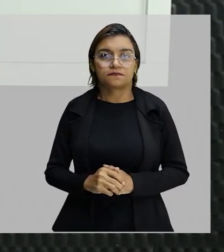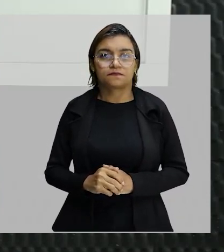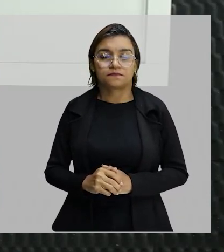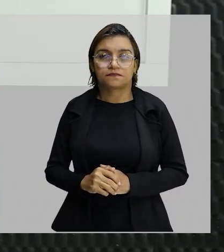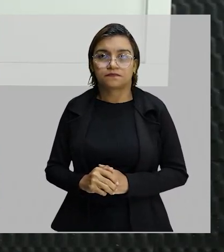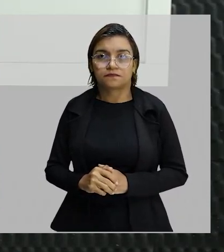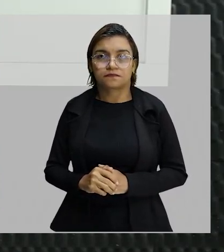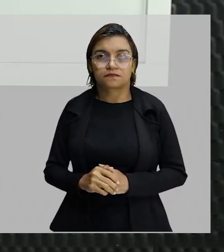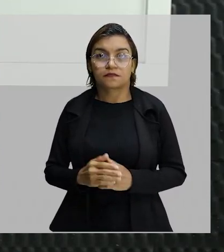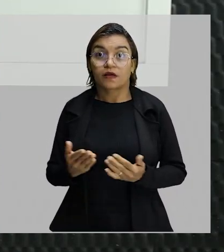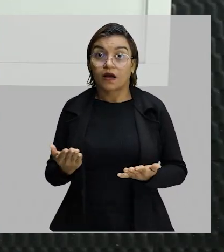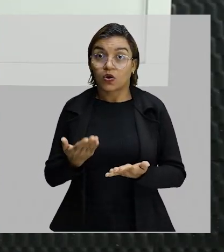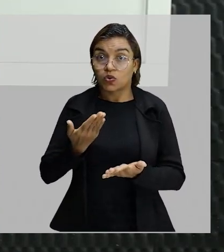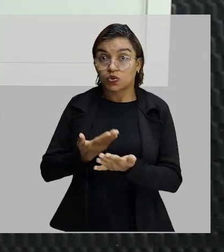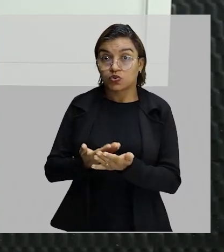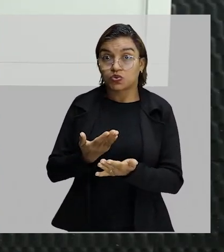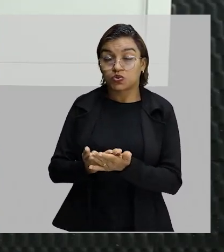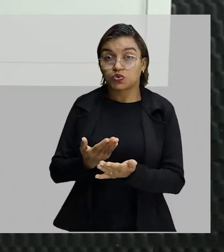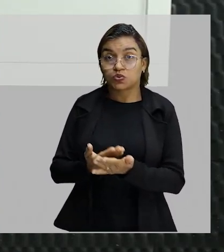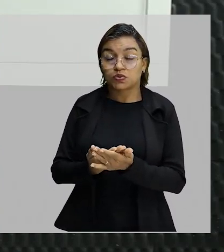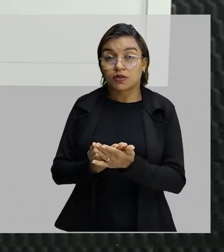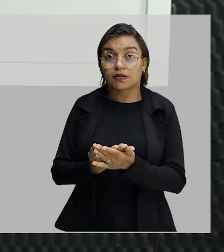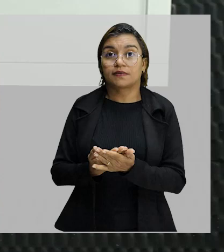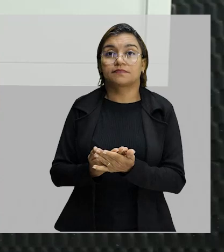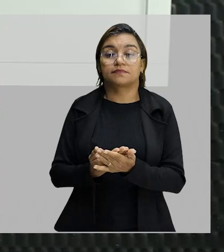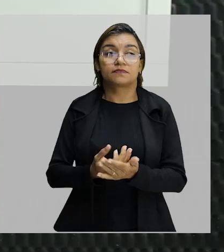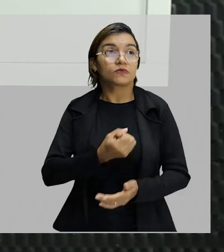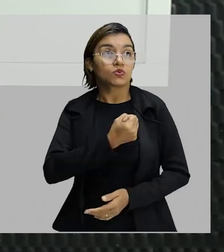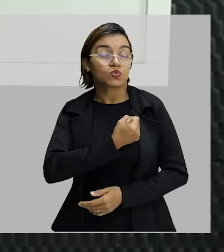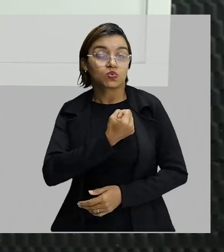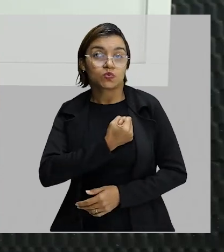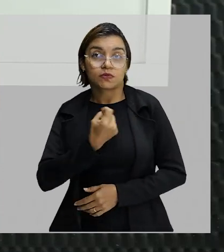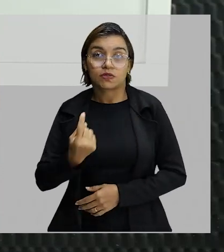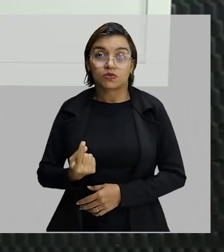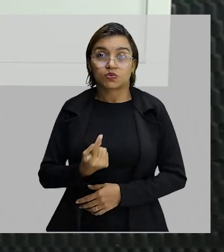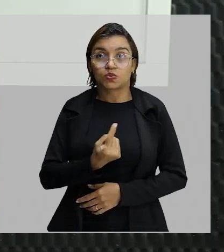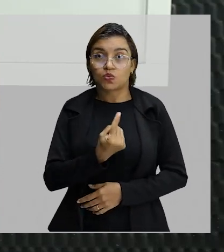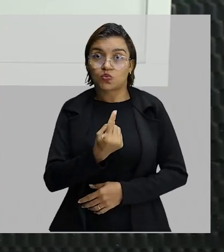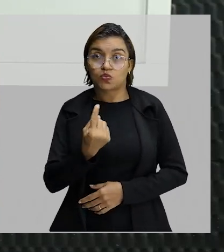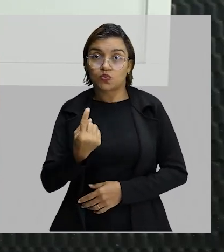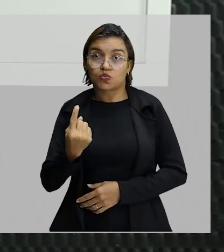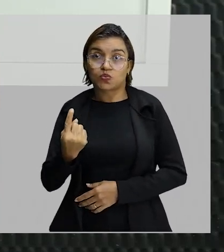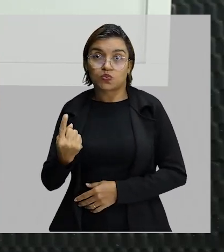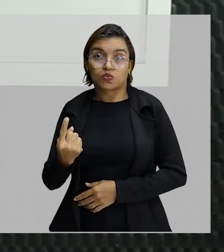se nós vamos trabalhar com as unidades, né? As unidades